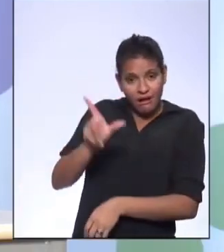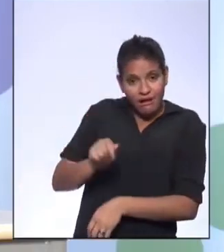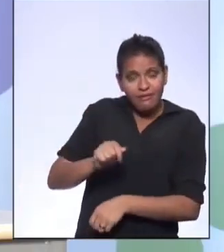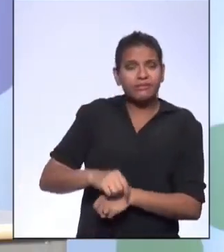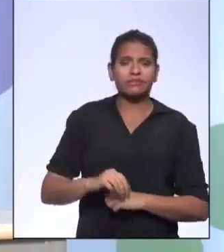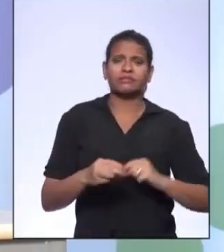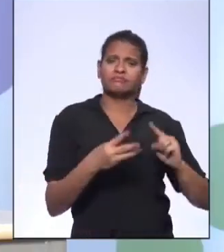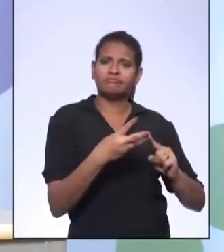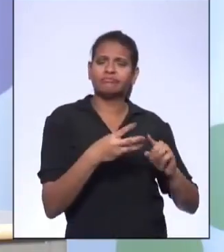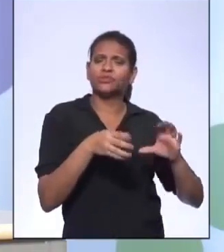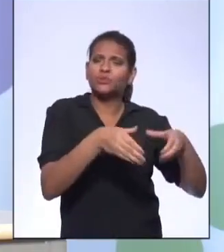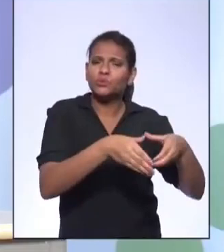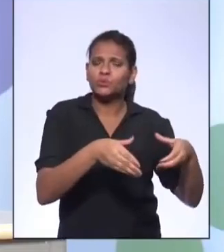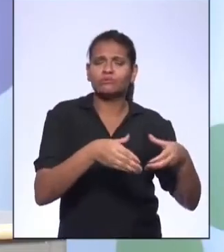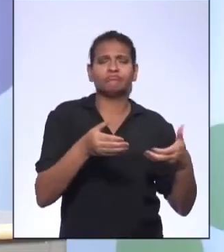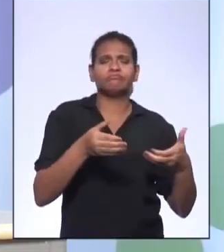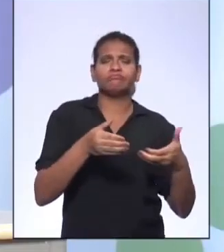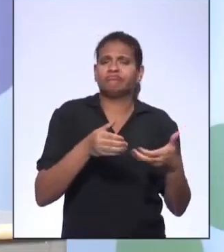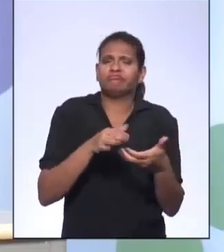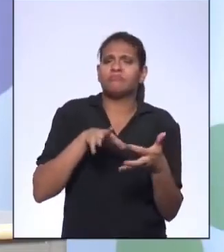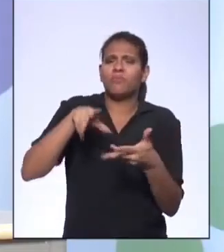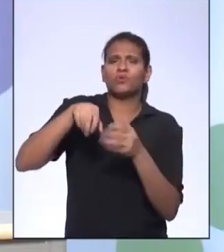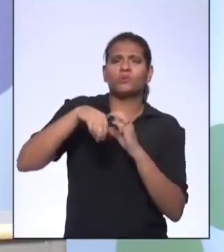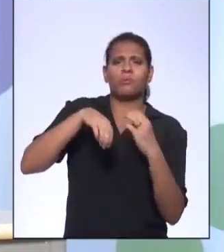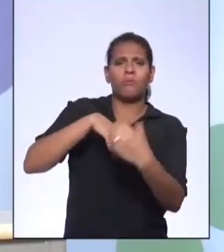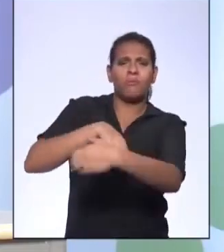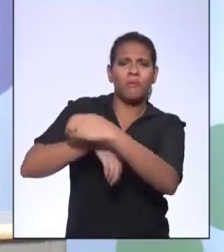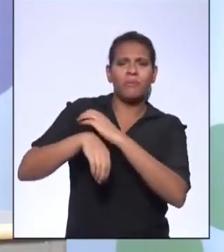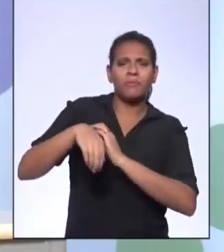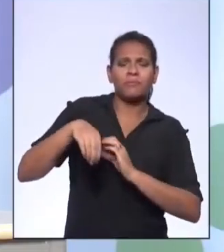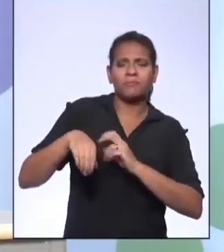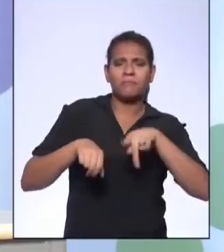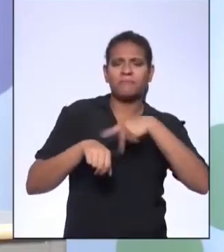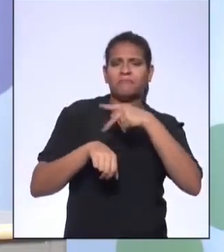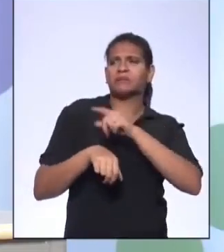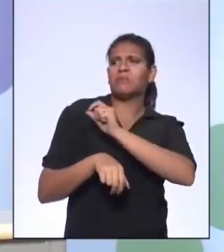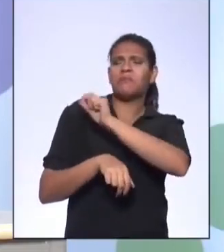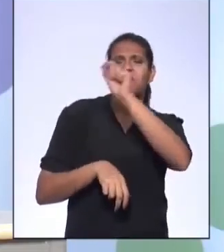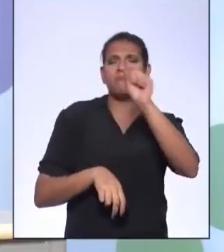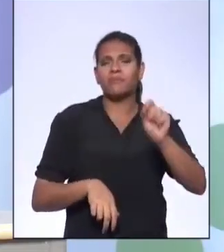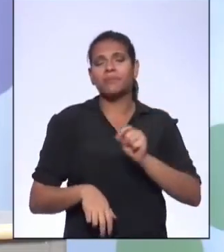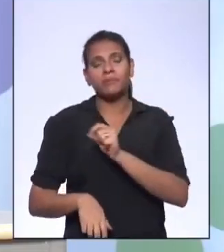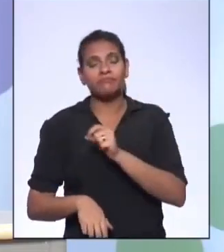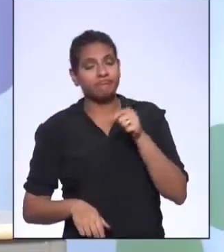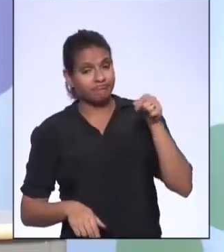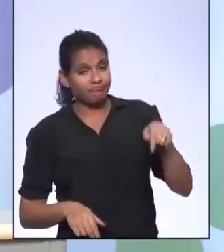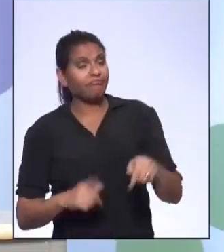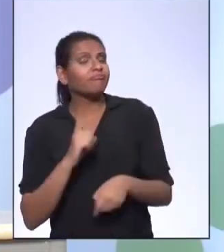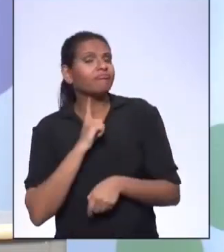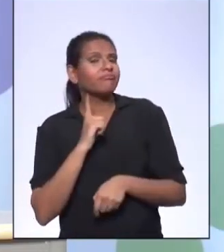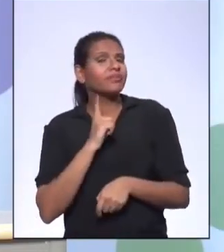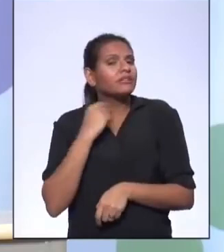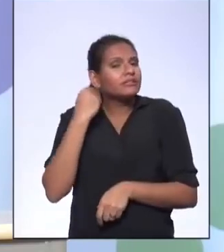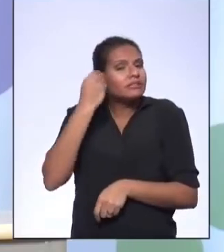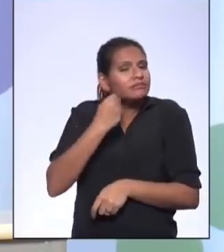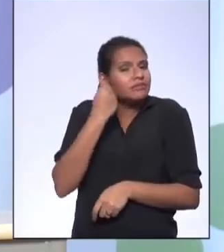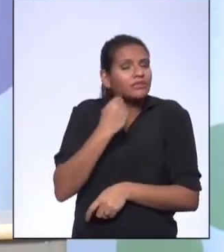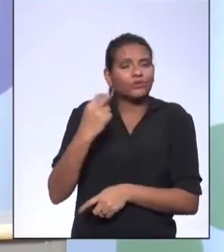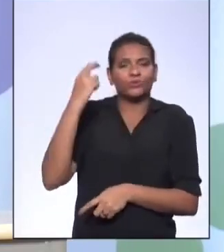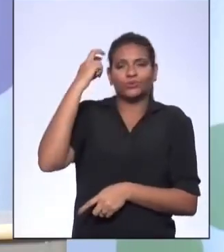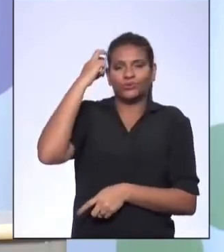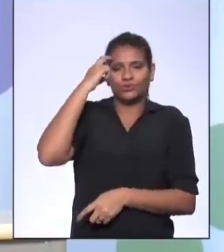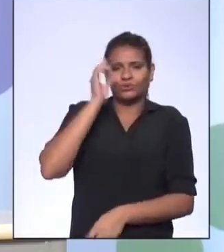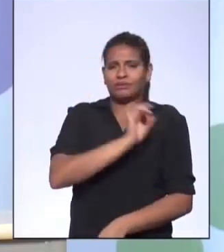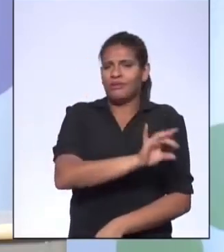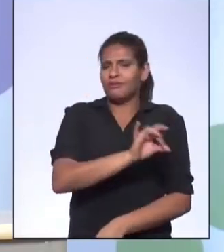continentes do mundo produz uma diferença. E essa diferença é uma expressão da nossa cultura, porque os